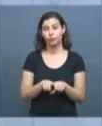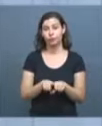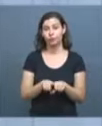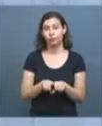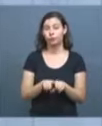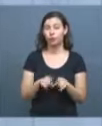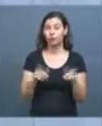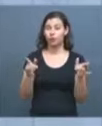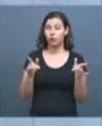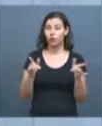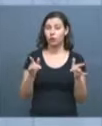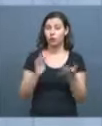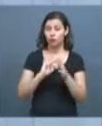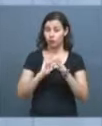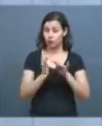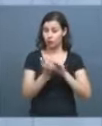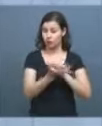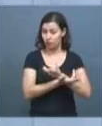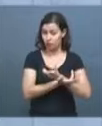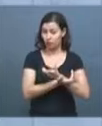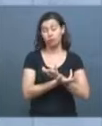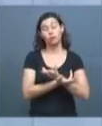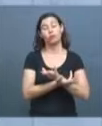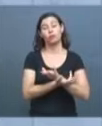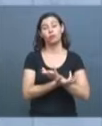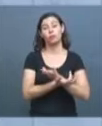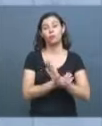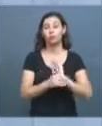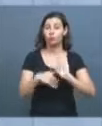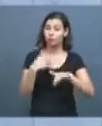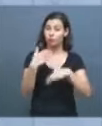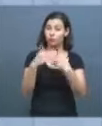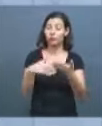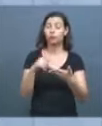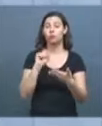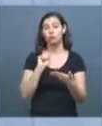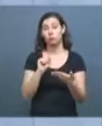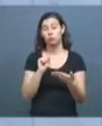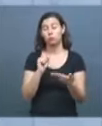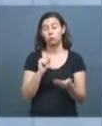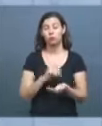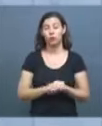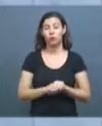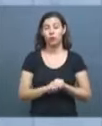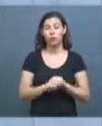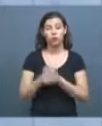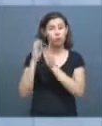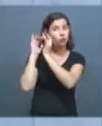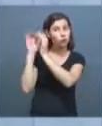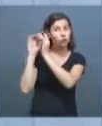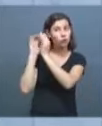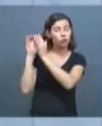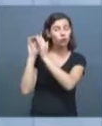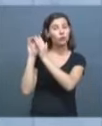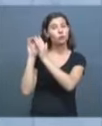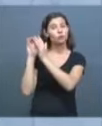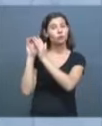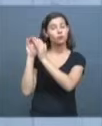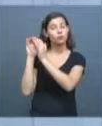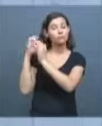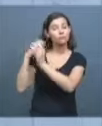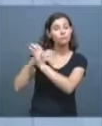que nós temos em redes sociais, tudo isso vai favorecendo, vai permitindo com que o cérebro fique cada vez